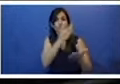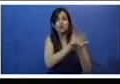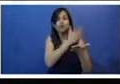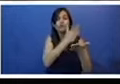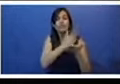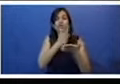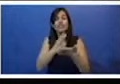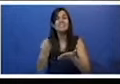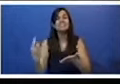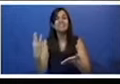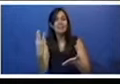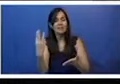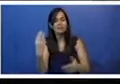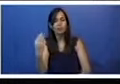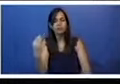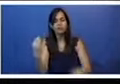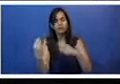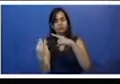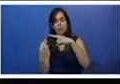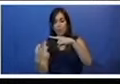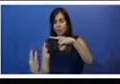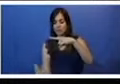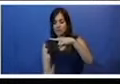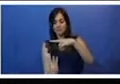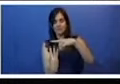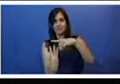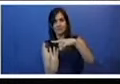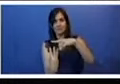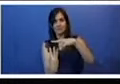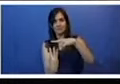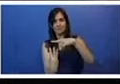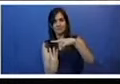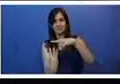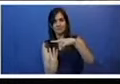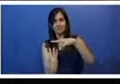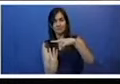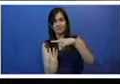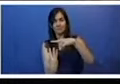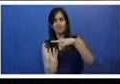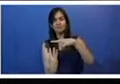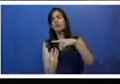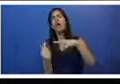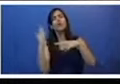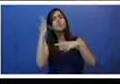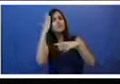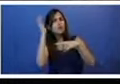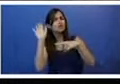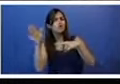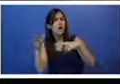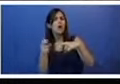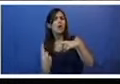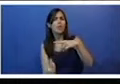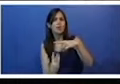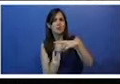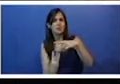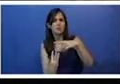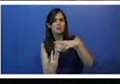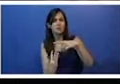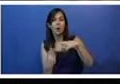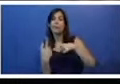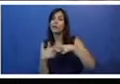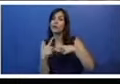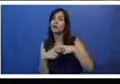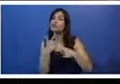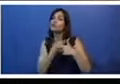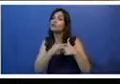três partes Então como que eu vou fazer AES fracionária eu sei que embaixo vai três Professora porque dividiu